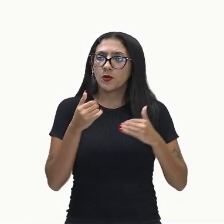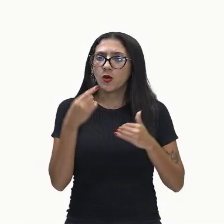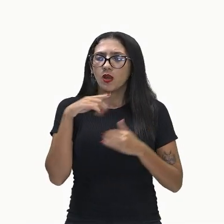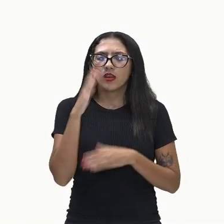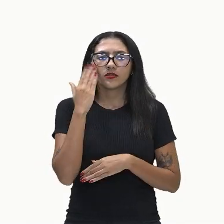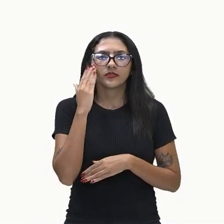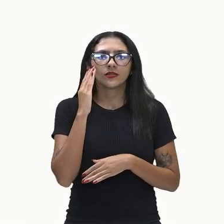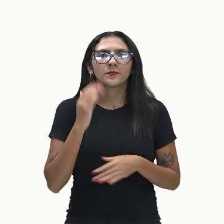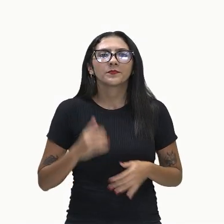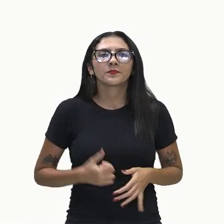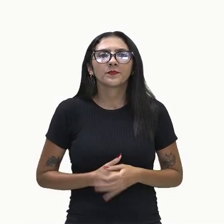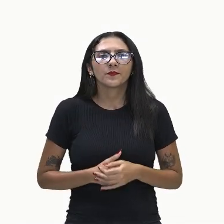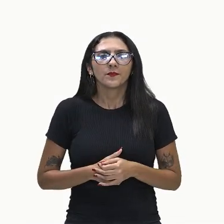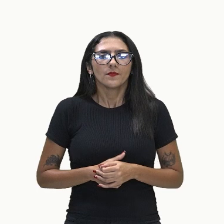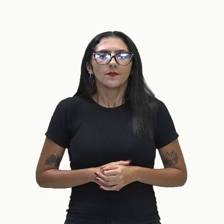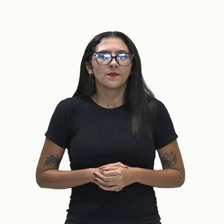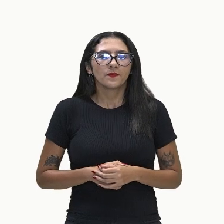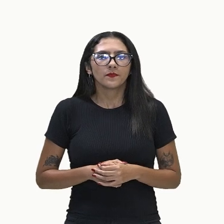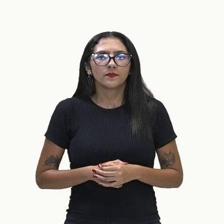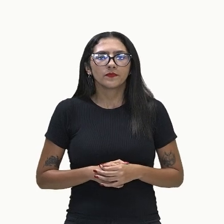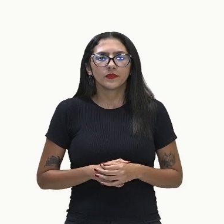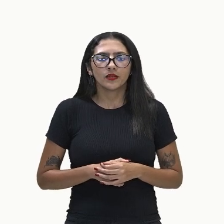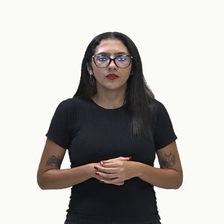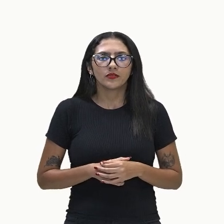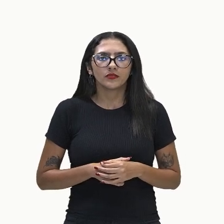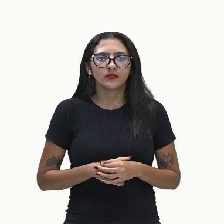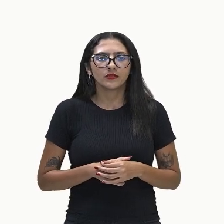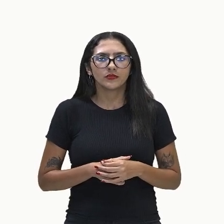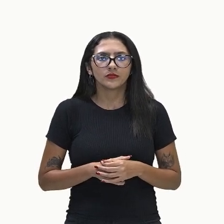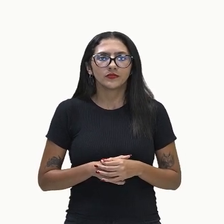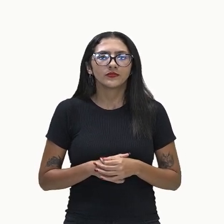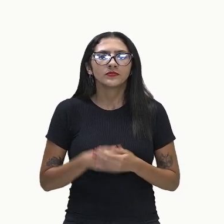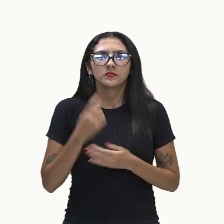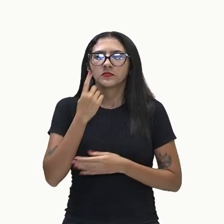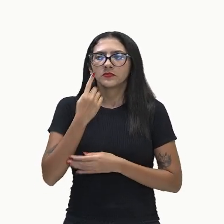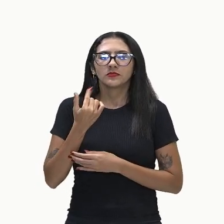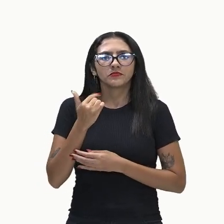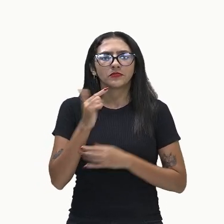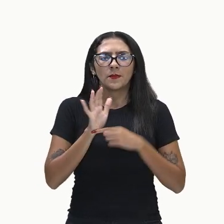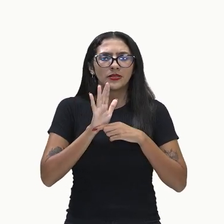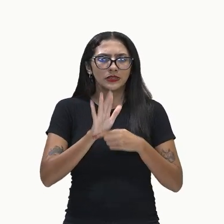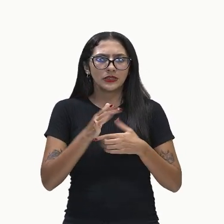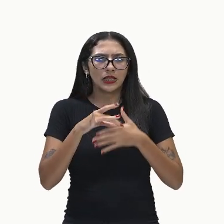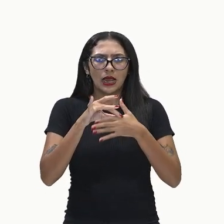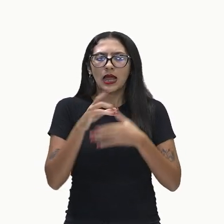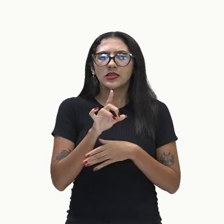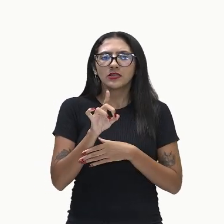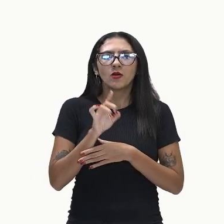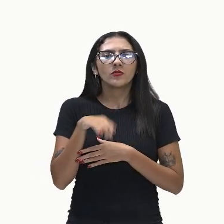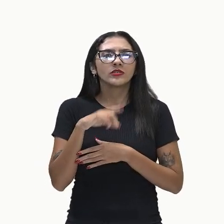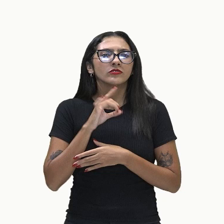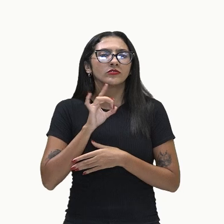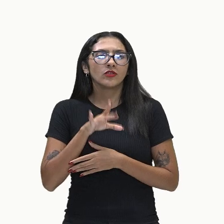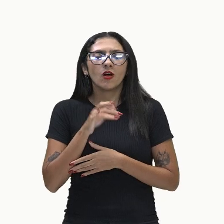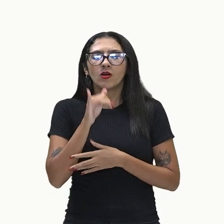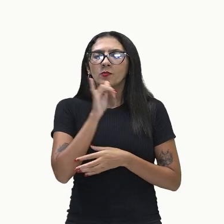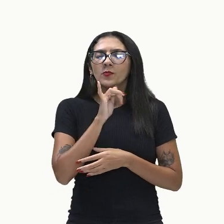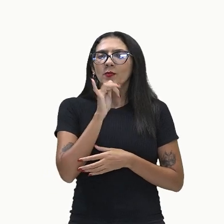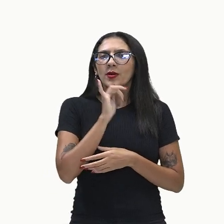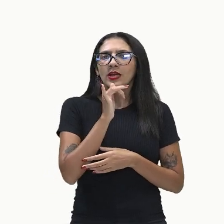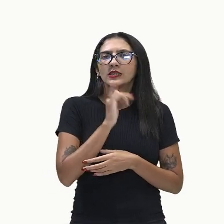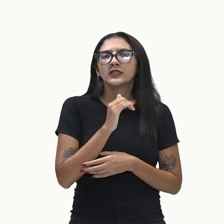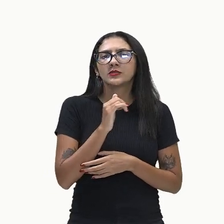compreender. Olha só, isso aqui, gente, uma imagem, não é um pedaço de carne, tá? Isso aqui representa